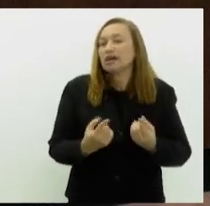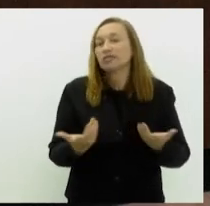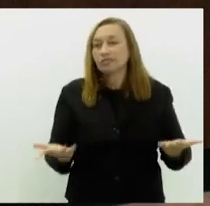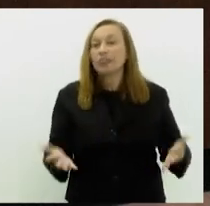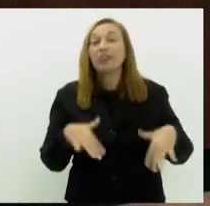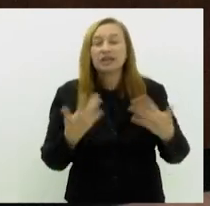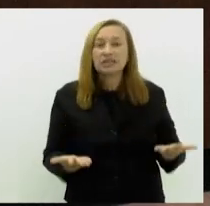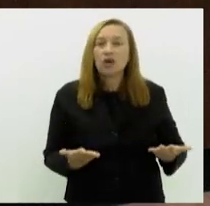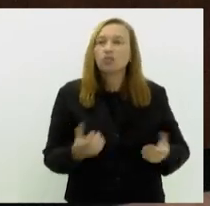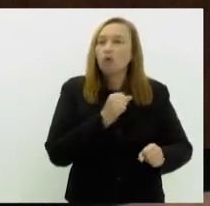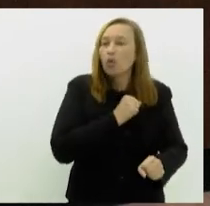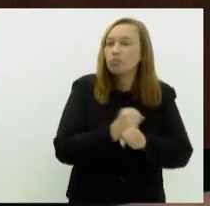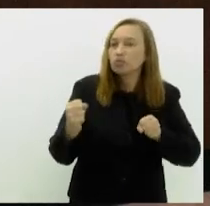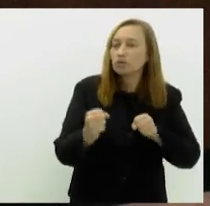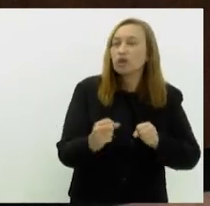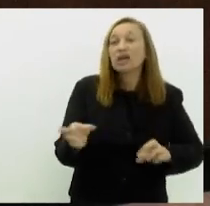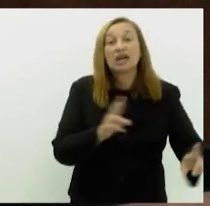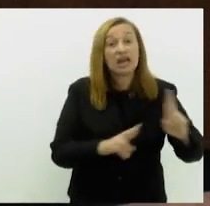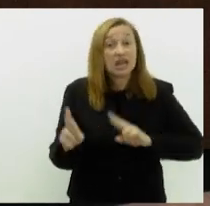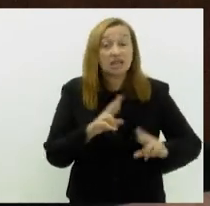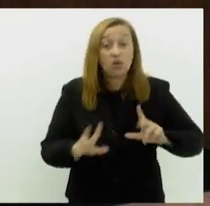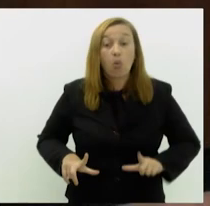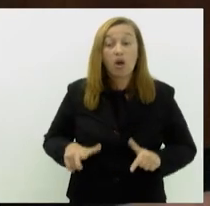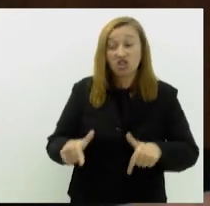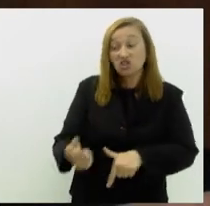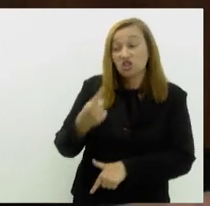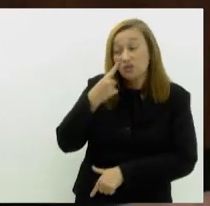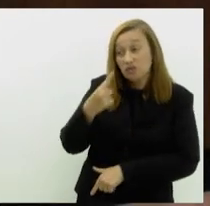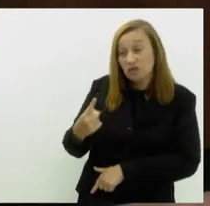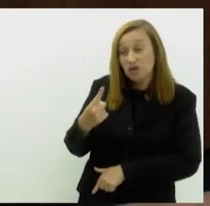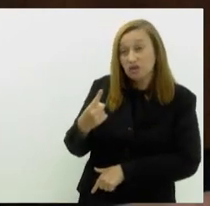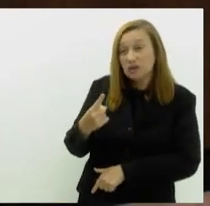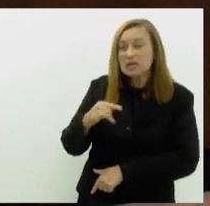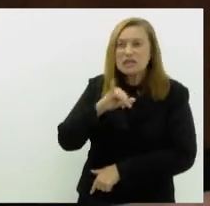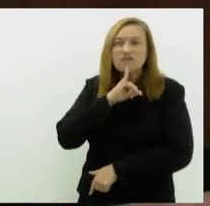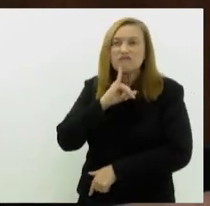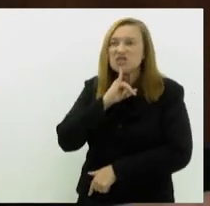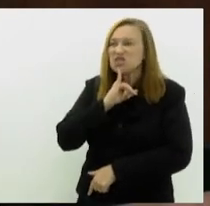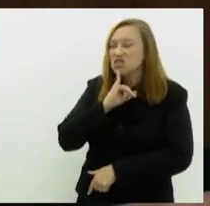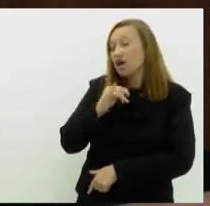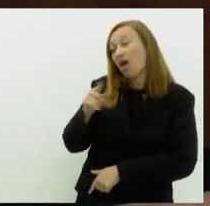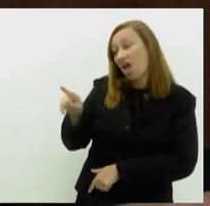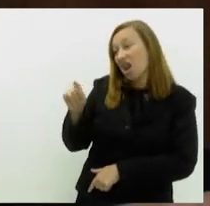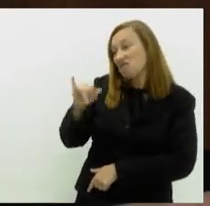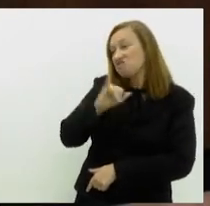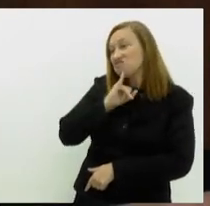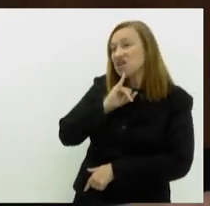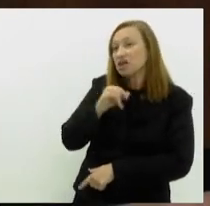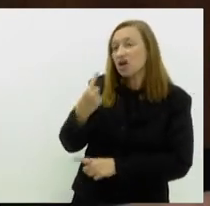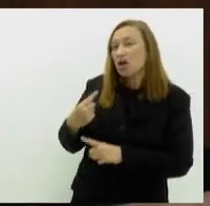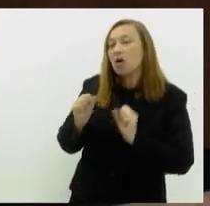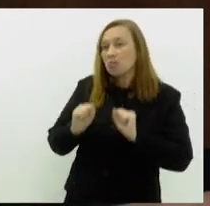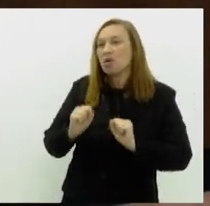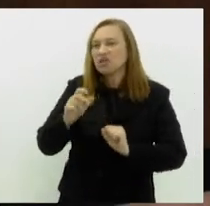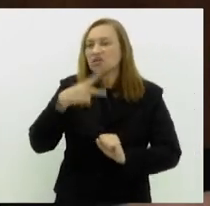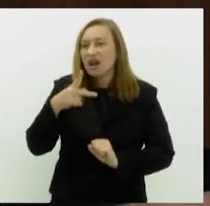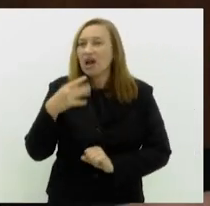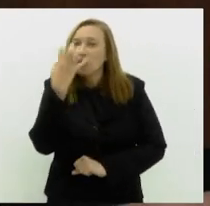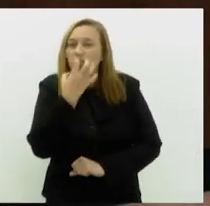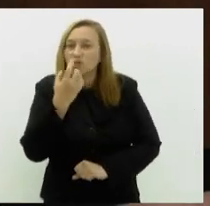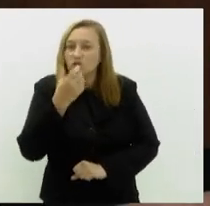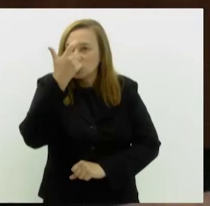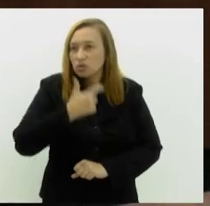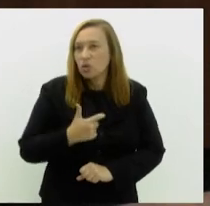adolescentes. Então, aqui o meu repúdio em relação às ações que vimos, ela, para mim, foi infeliz. Aliás, eu posso falar até como músico,